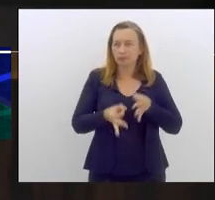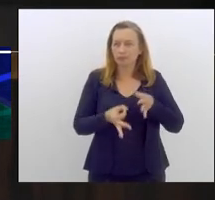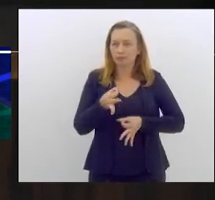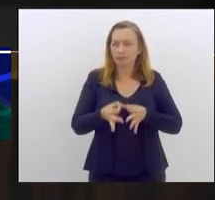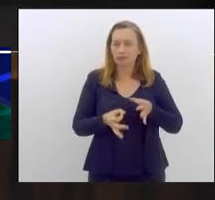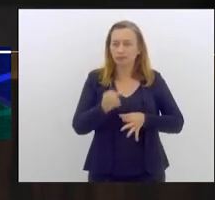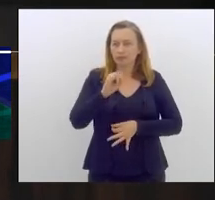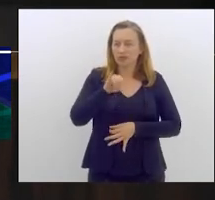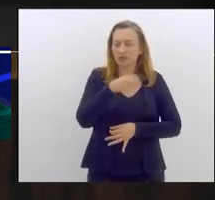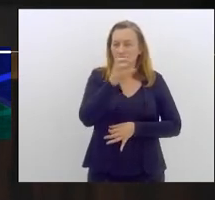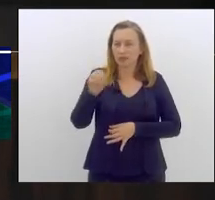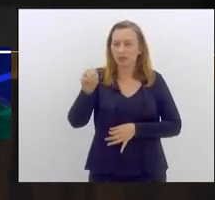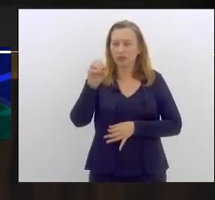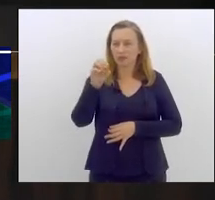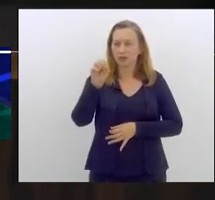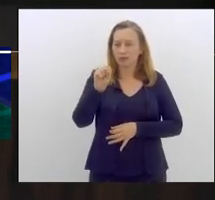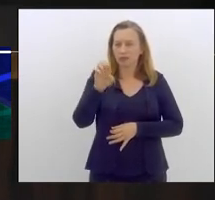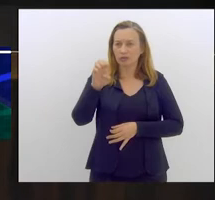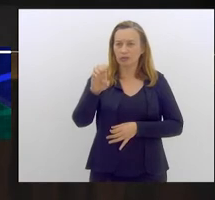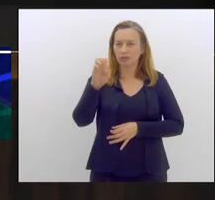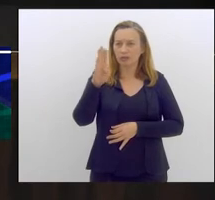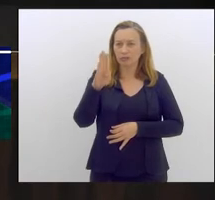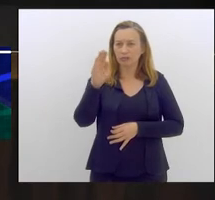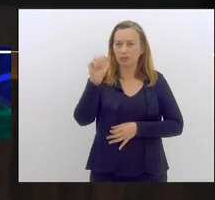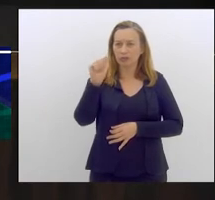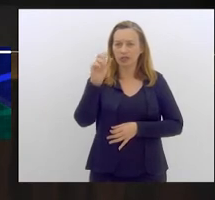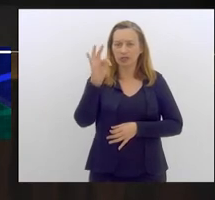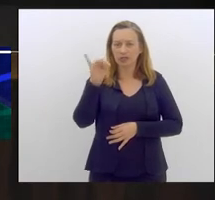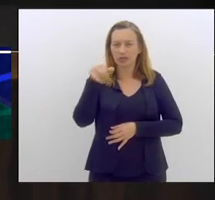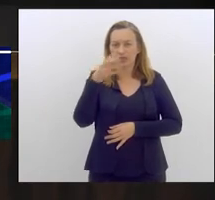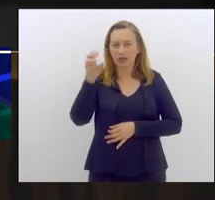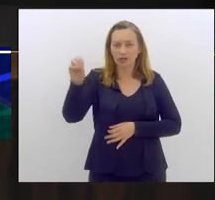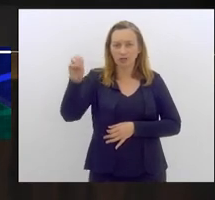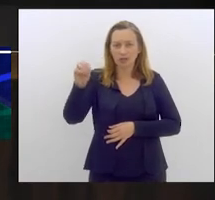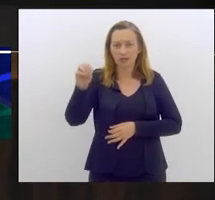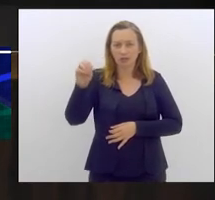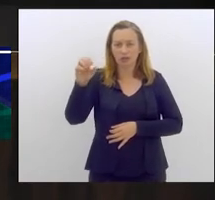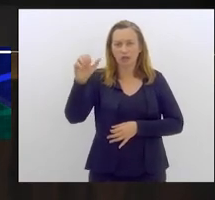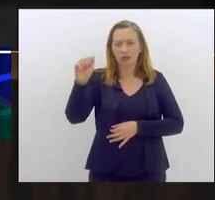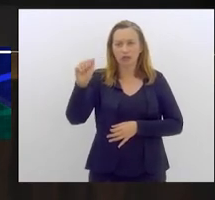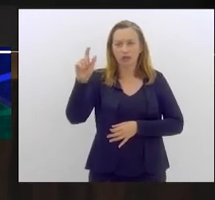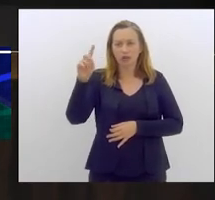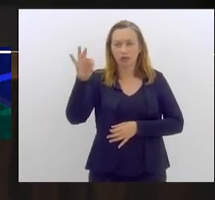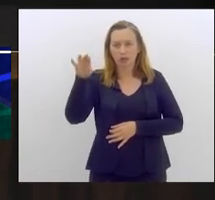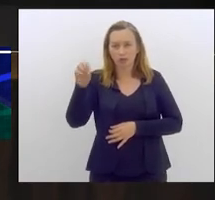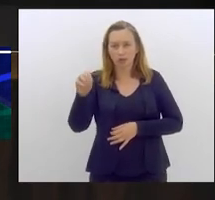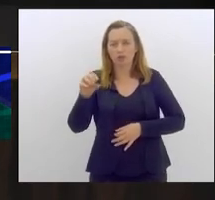Sebastião do Alto, Rio de Janeiro, pendente de pareceres das comissões de normas internas e proposições